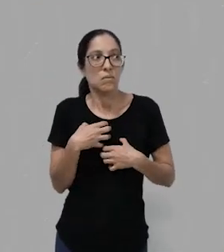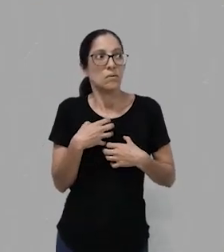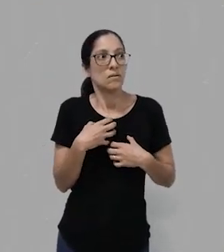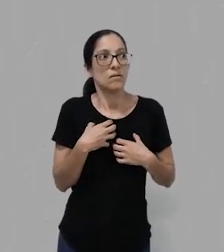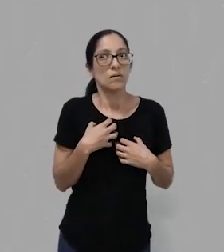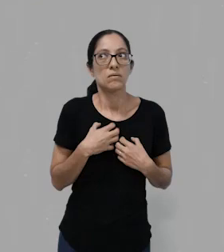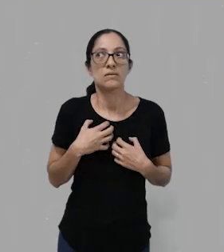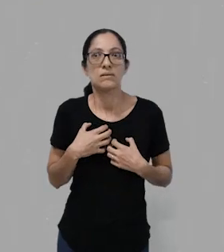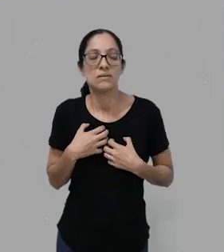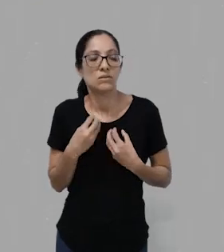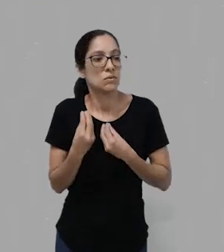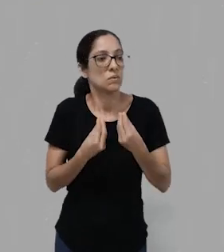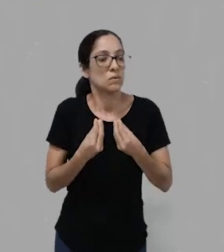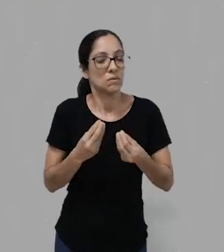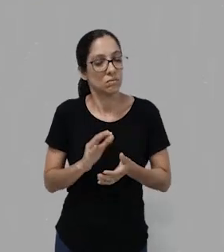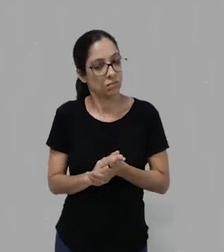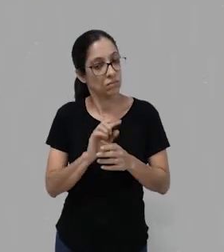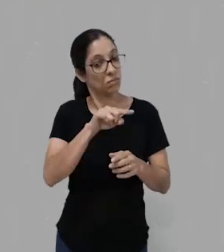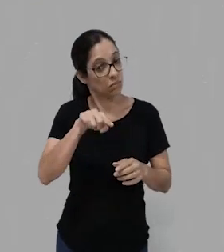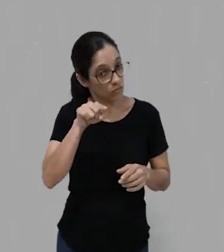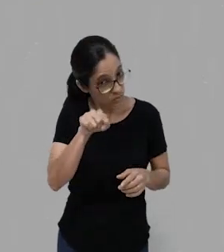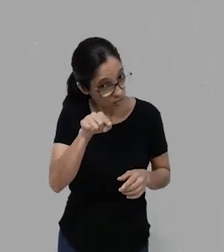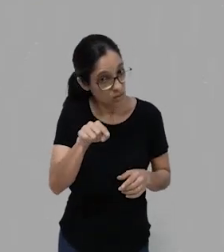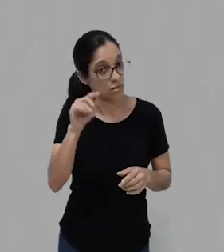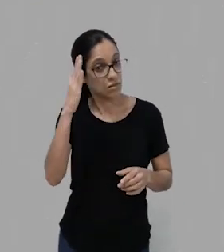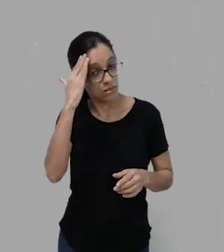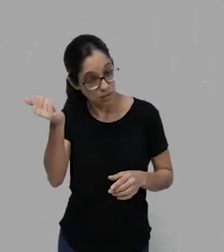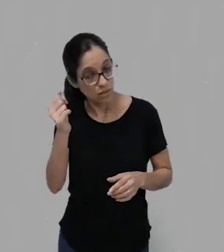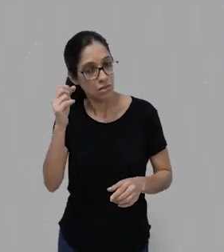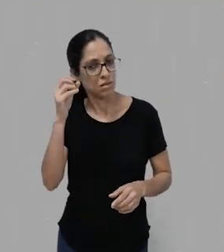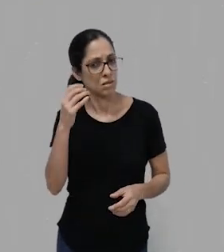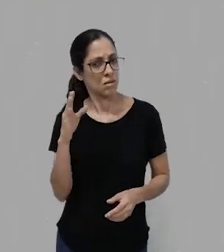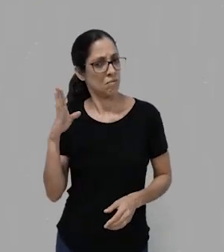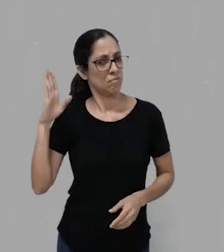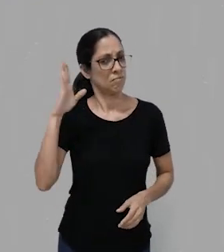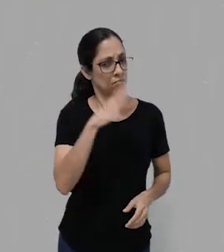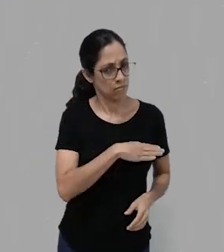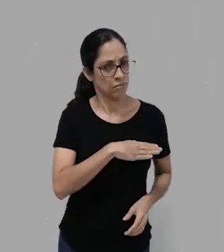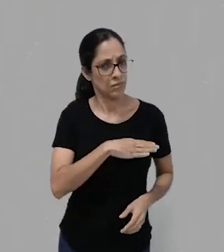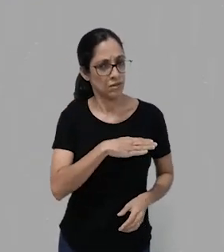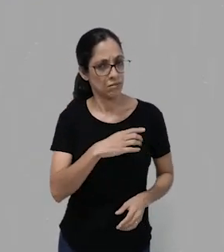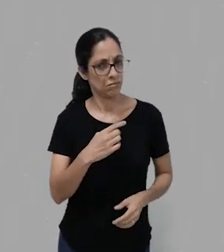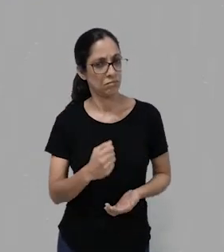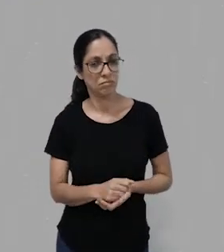coisa vocês já tenham certeza, que ela faz mal. Então, nessa eu não vou entrar.